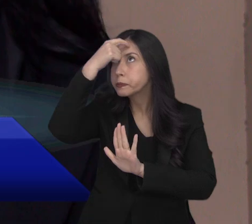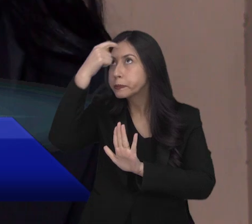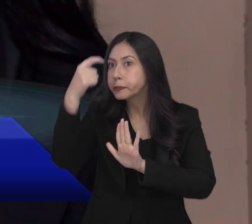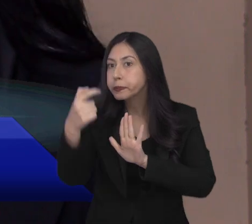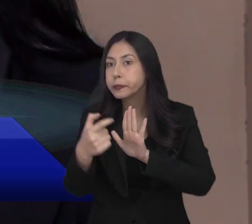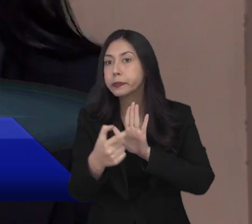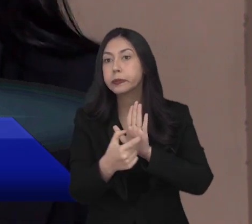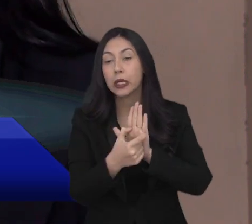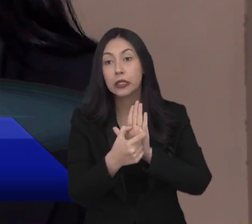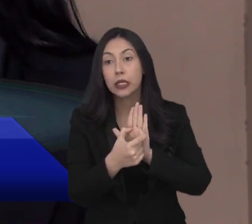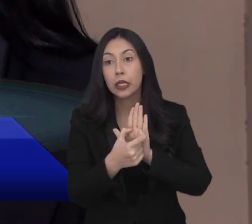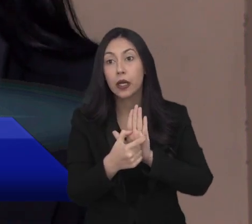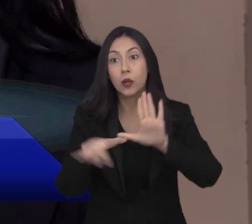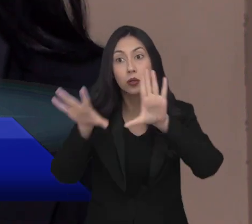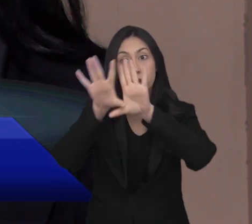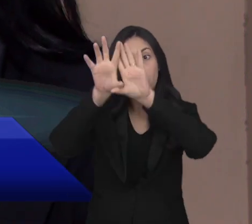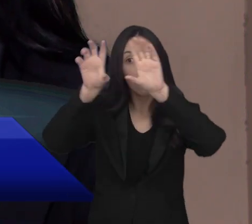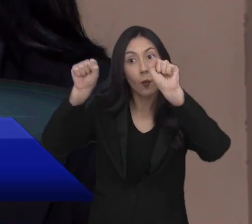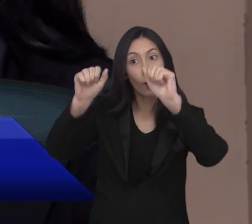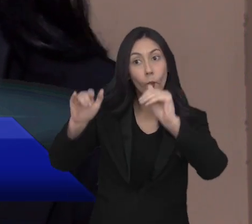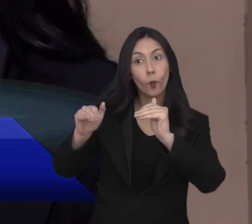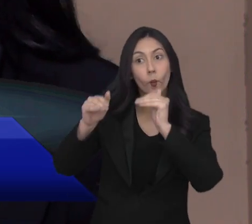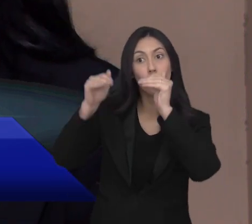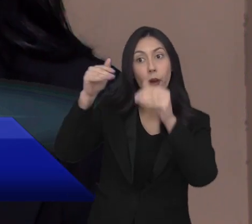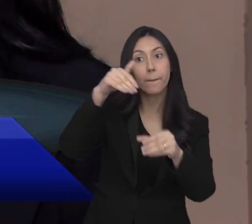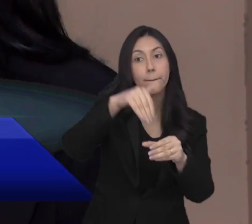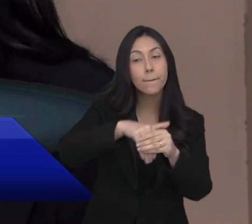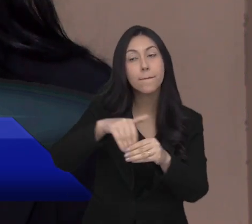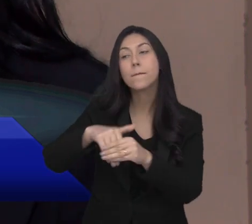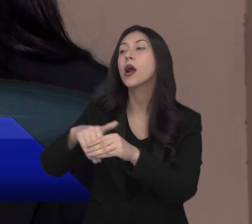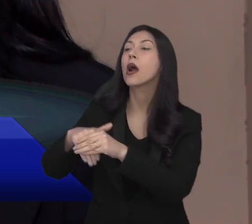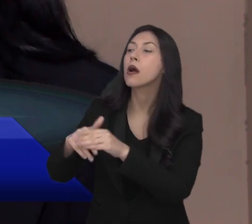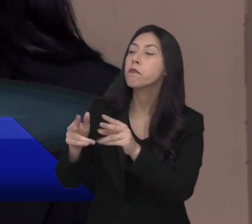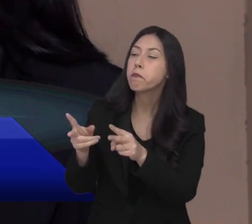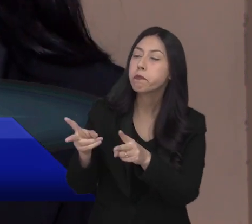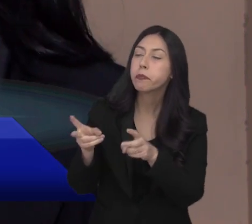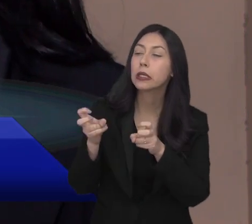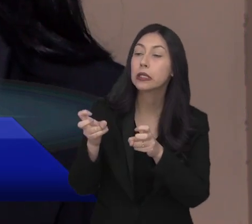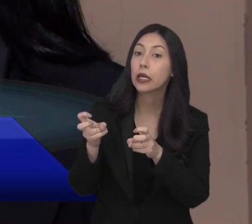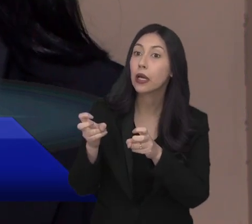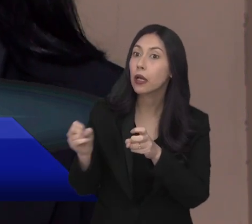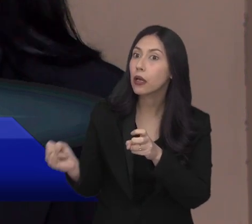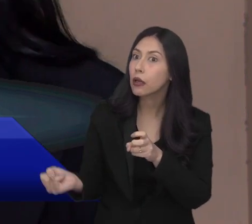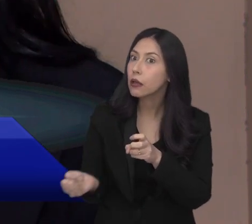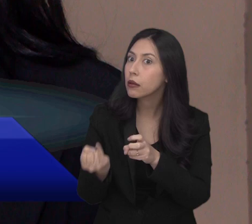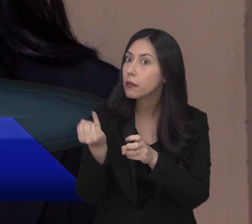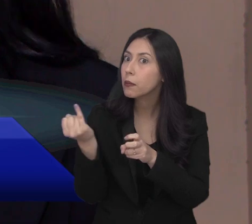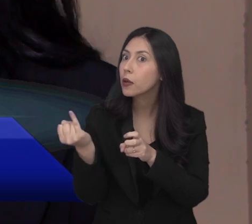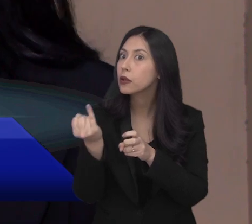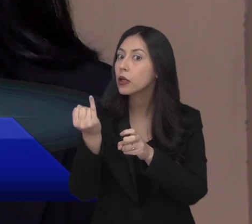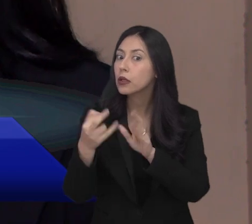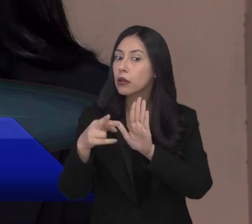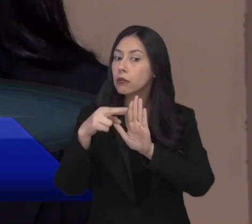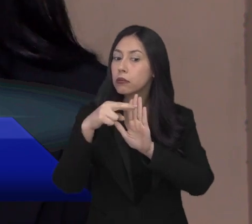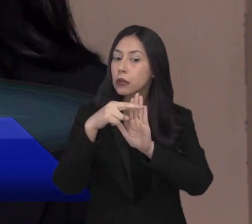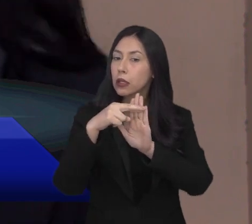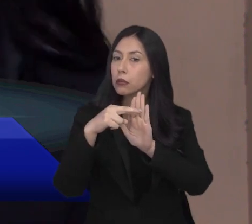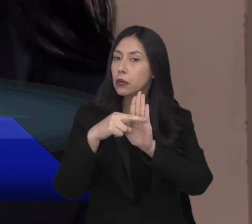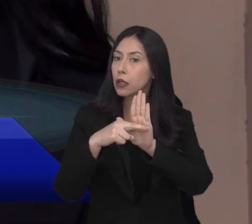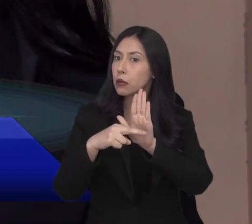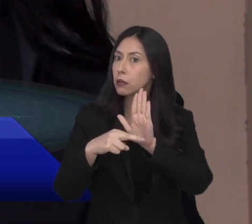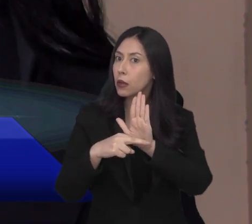inteligência artificial, o TSE entendeu, a importância de formatar